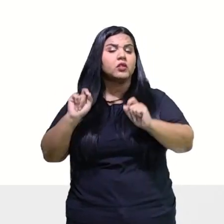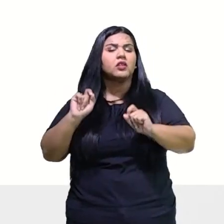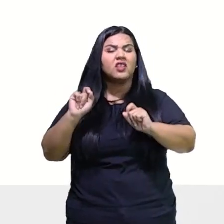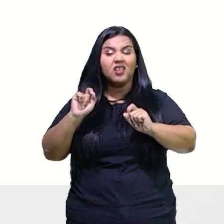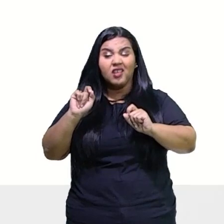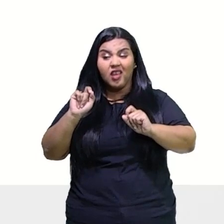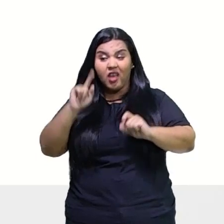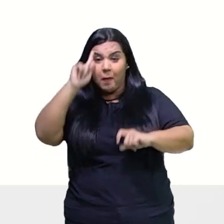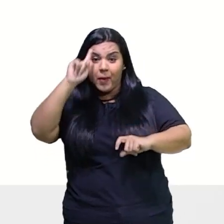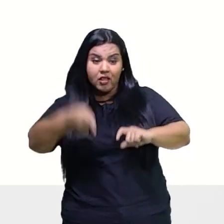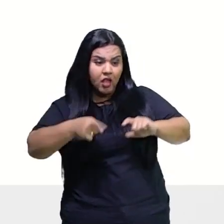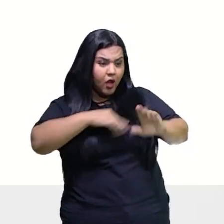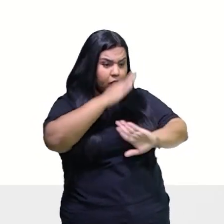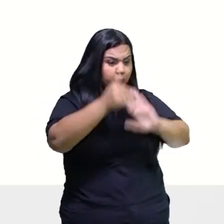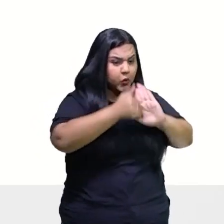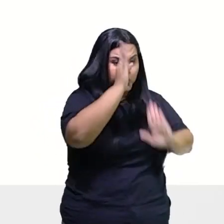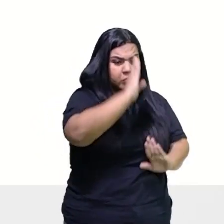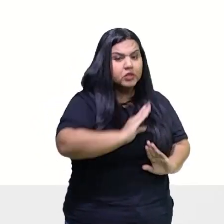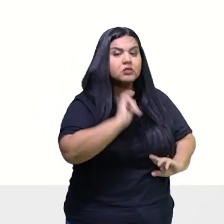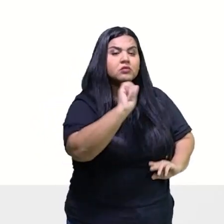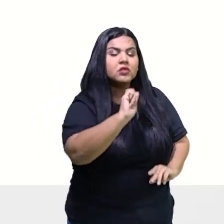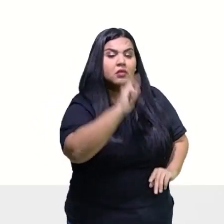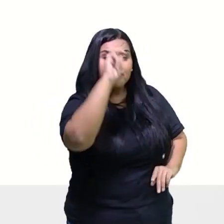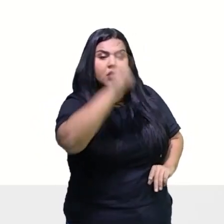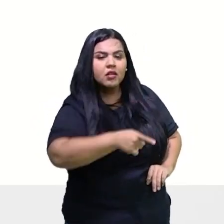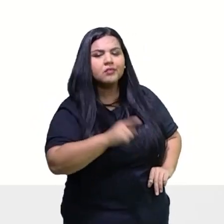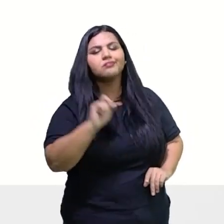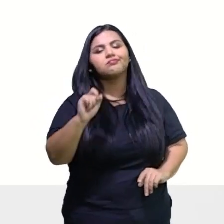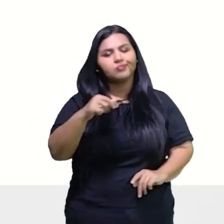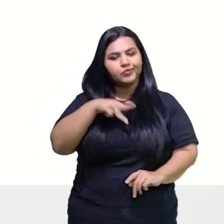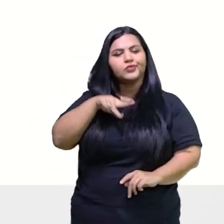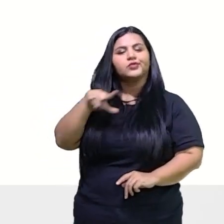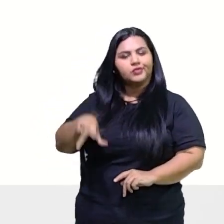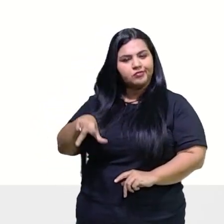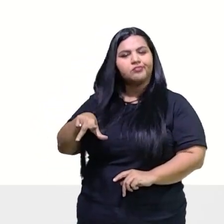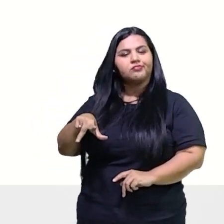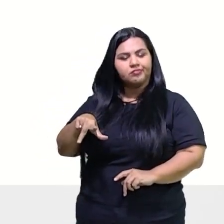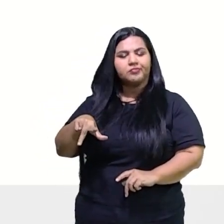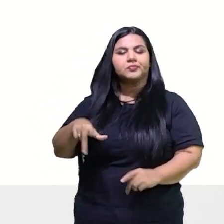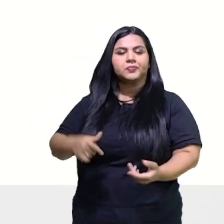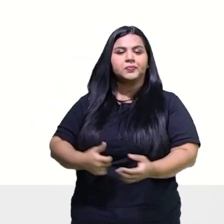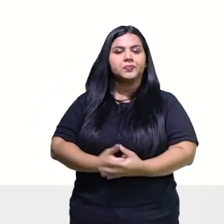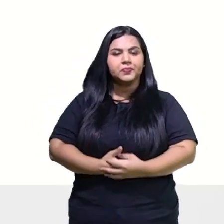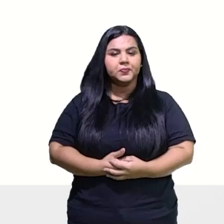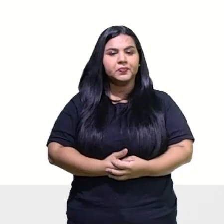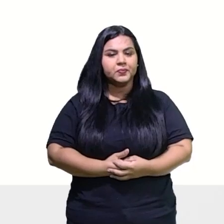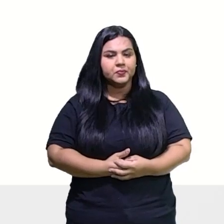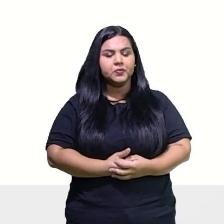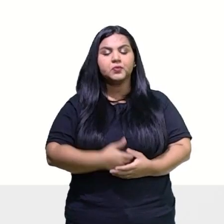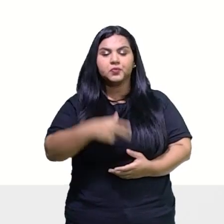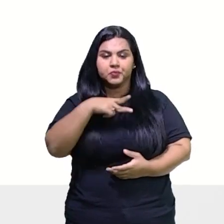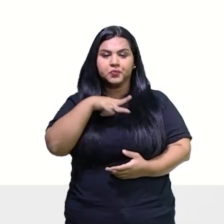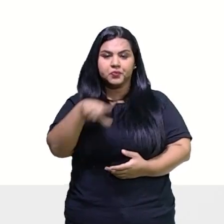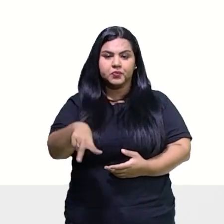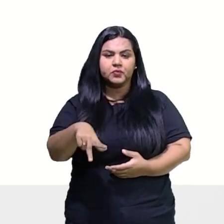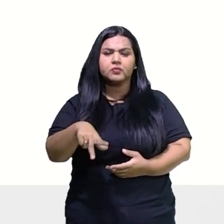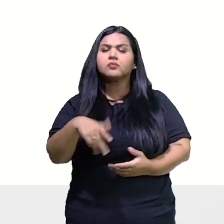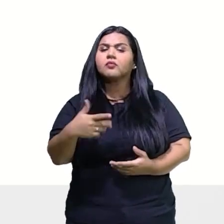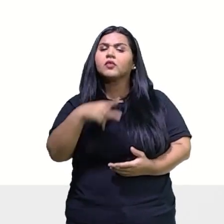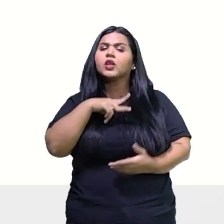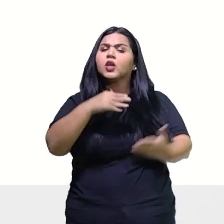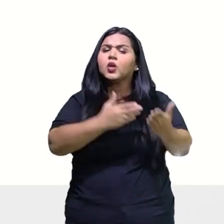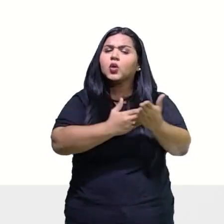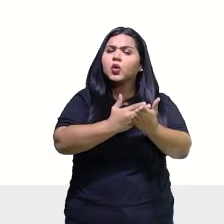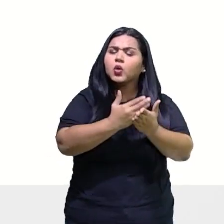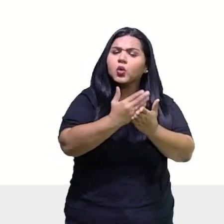todo o território brasileiro? Quem? Portugal. Muito bem. Portugal. Portugal começa a